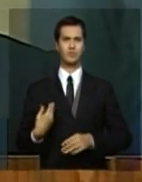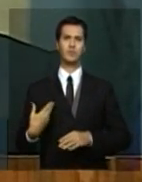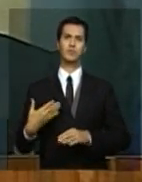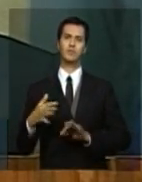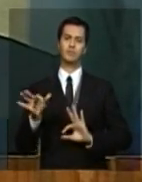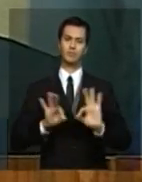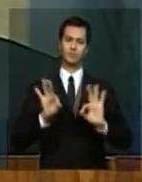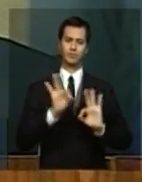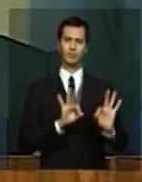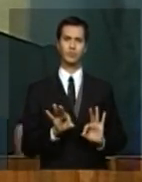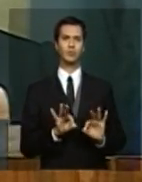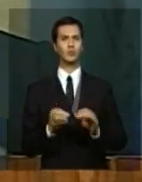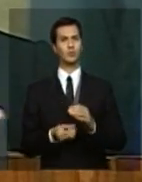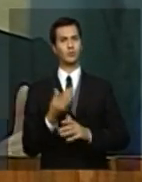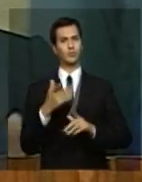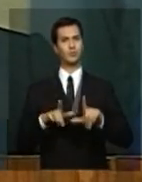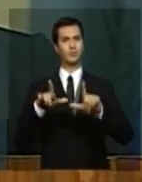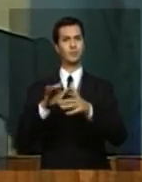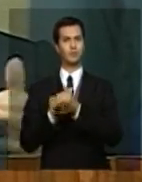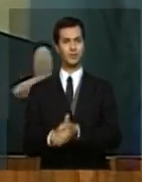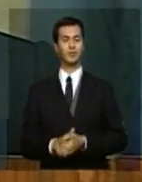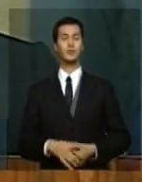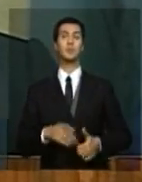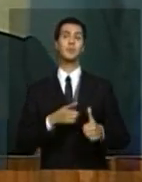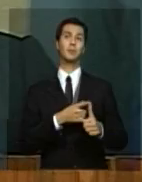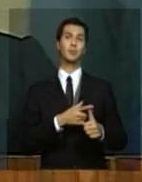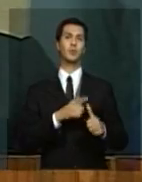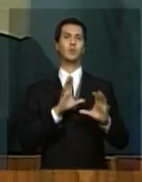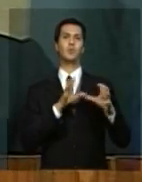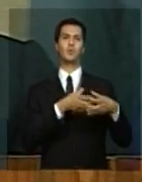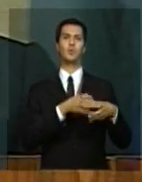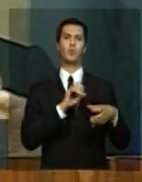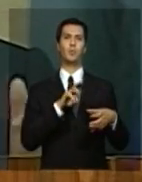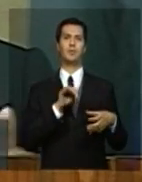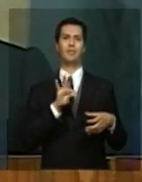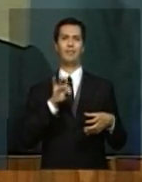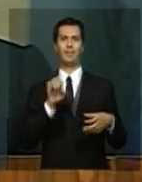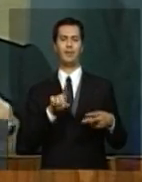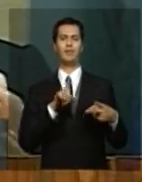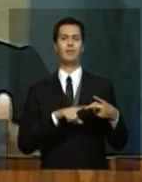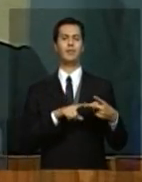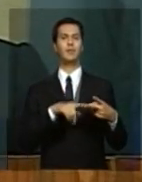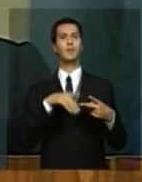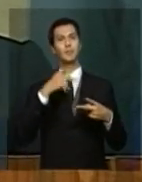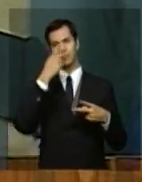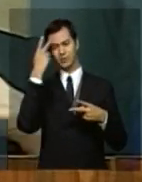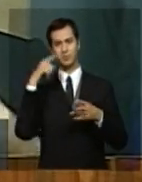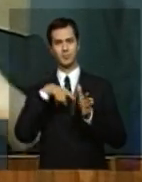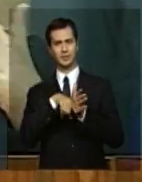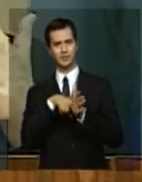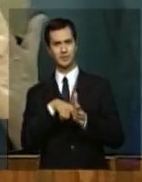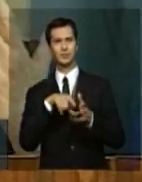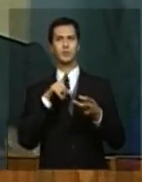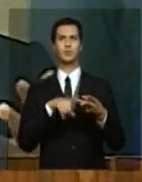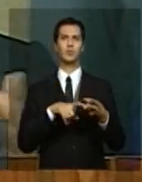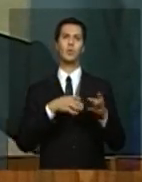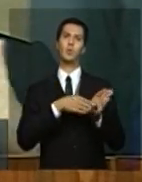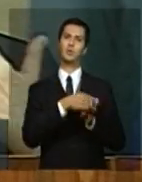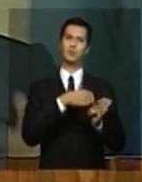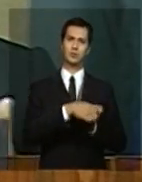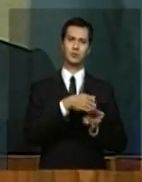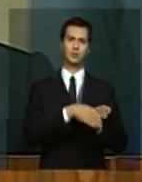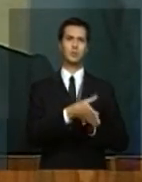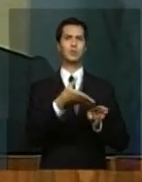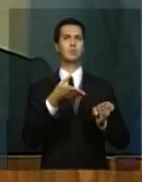construção desse prêmio desde os comitês adoc desde os pesquis adores pesquisadoras desde os orientadores